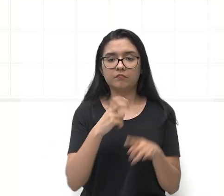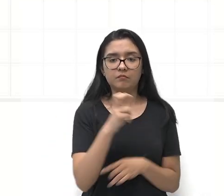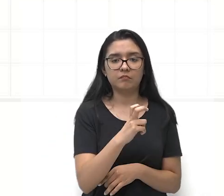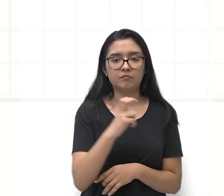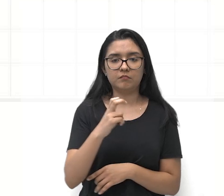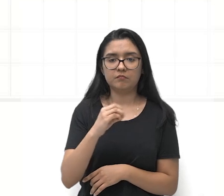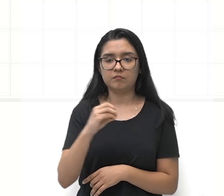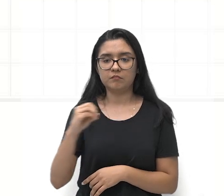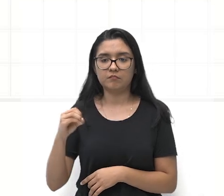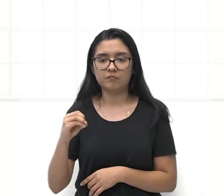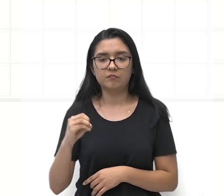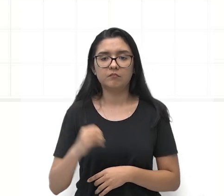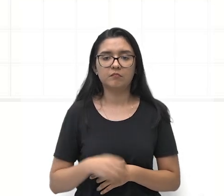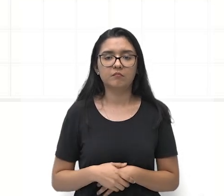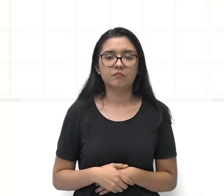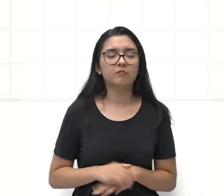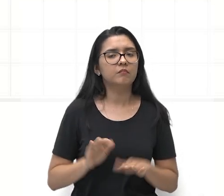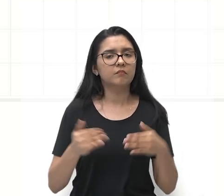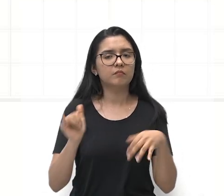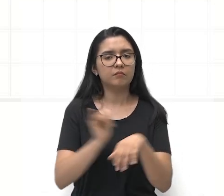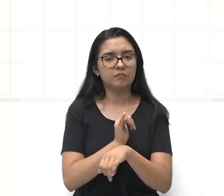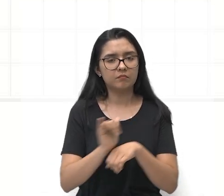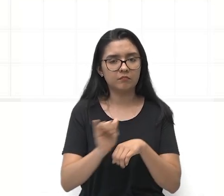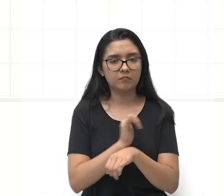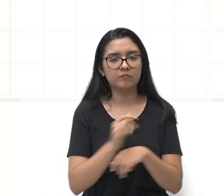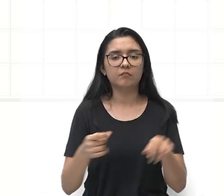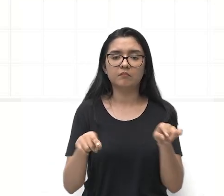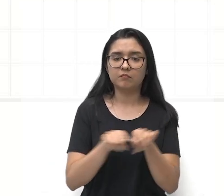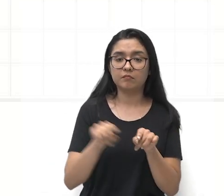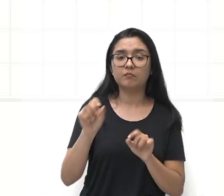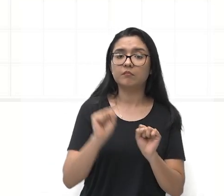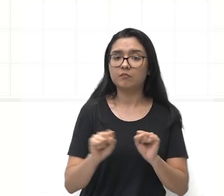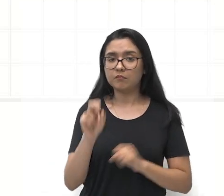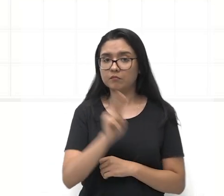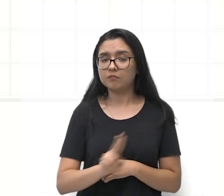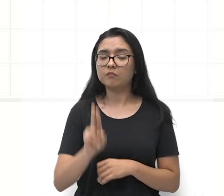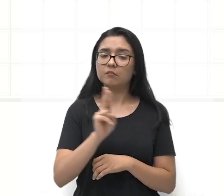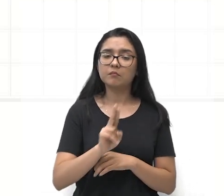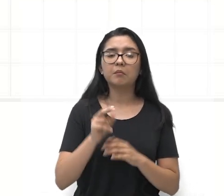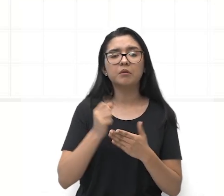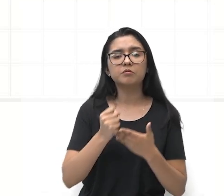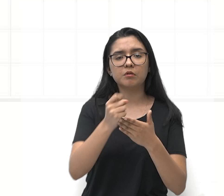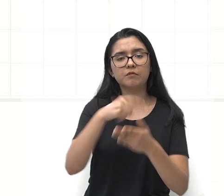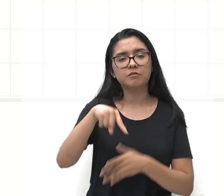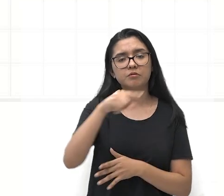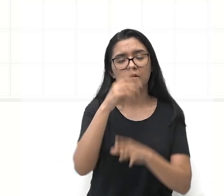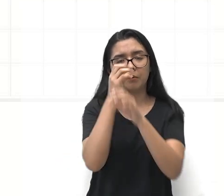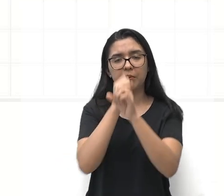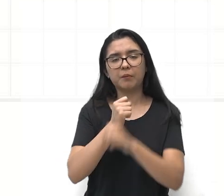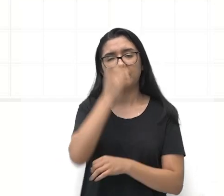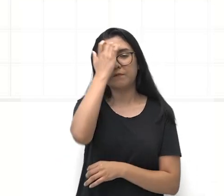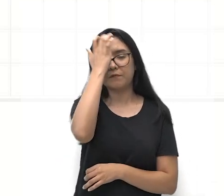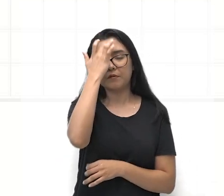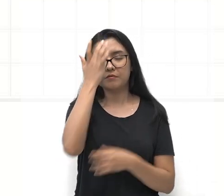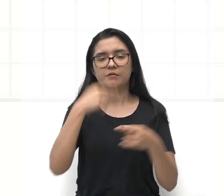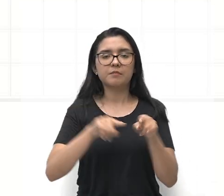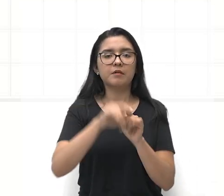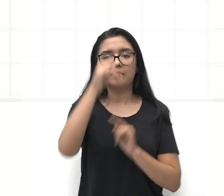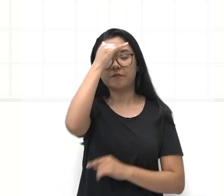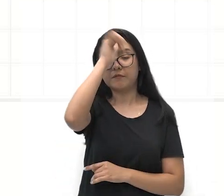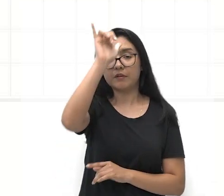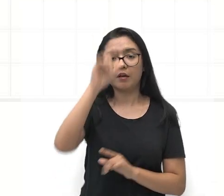5.500. Gente, tem uma estratégia que também pode ser utilizada para facilitar esse cálculo aí e evitar que a